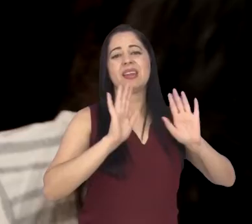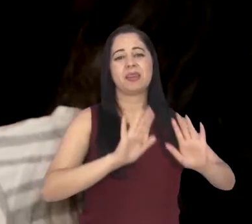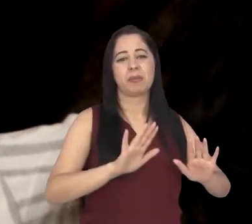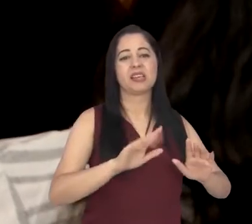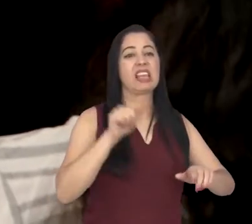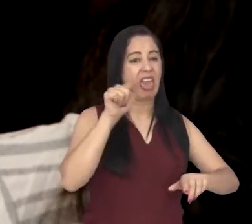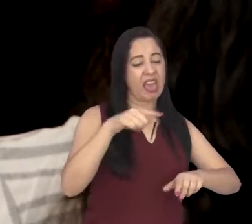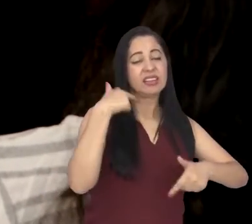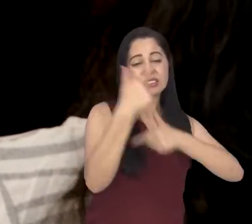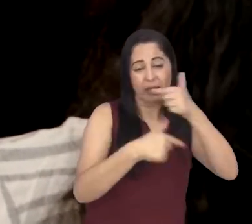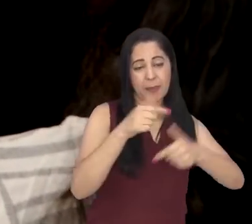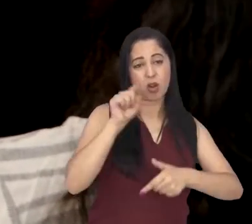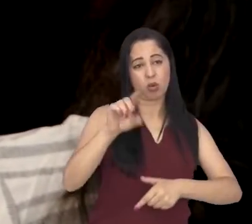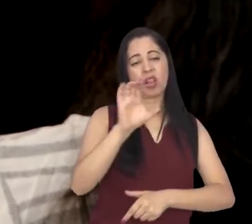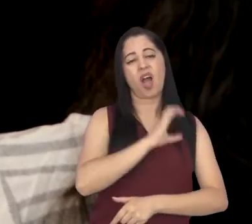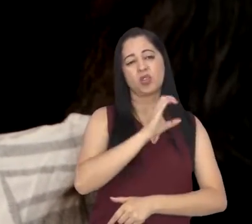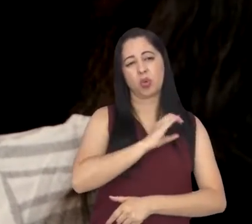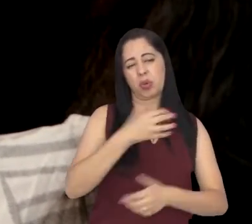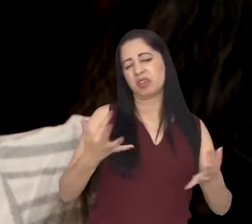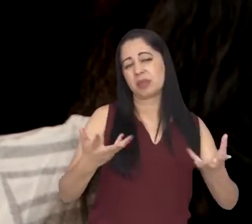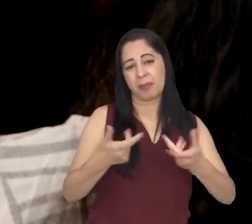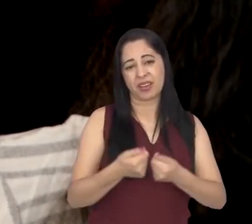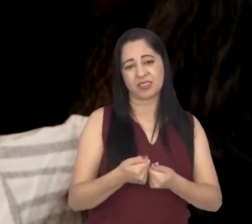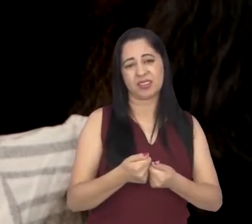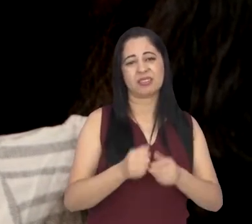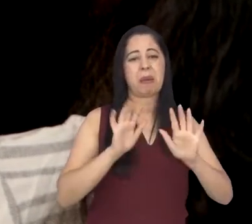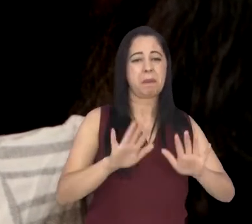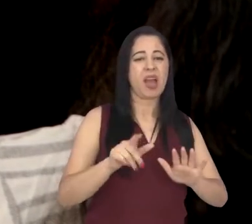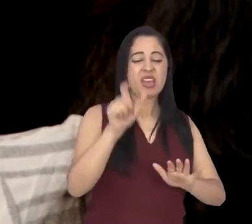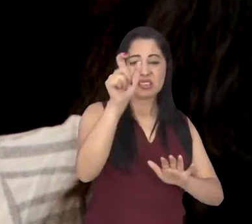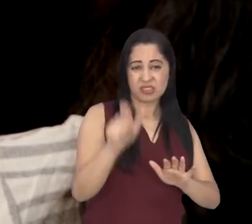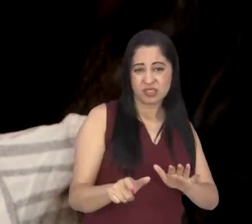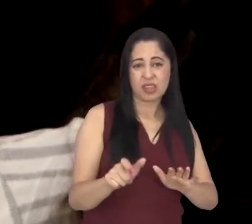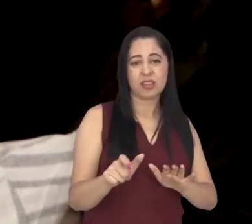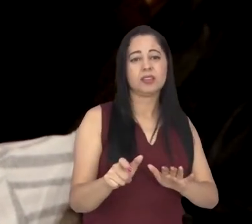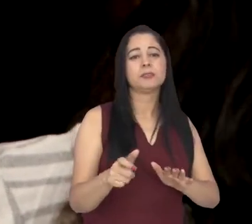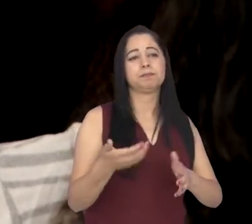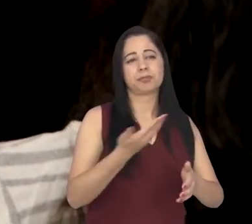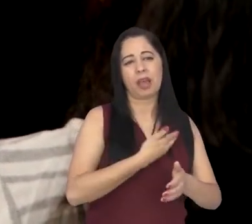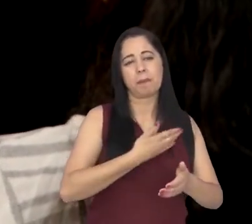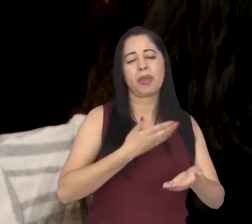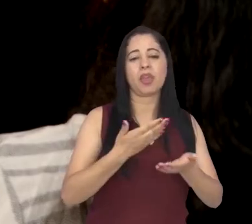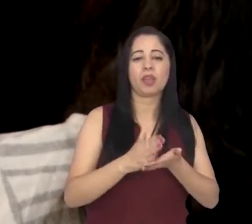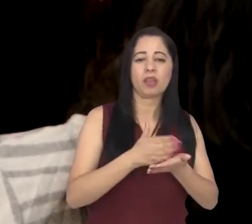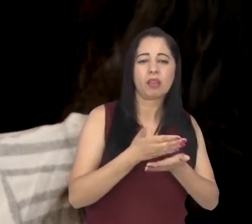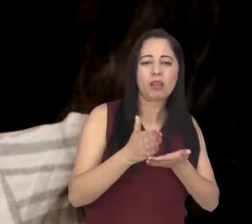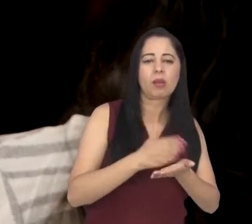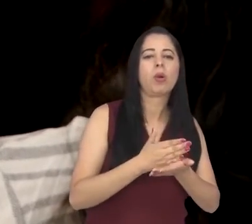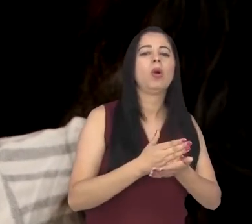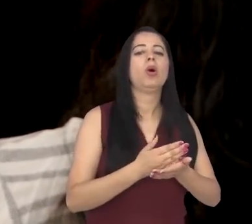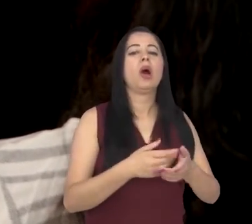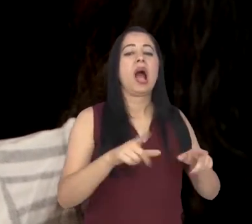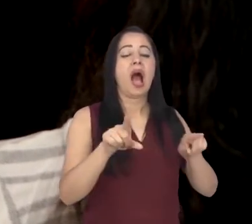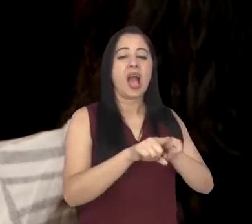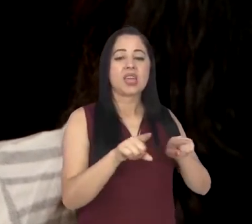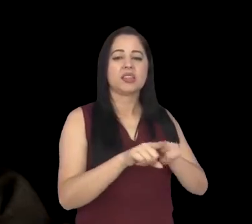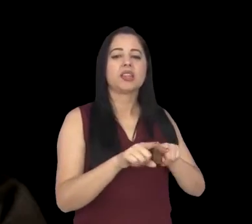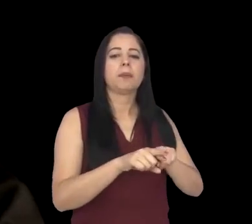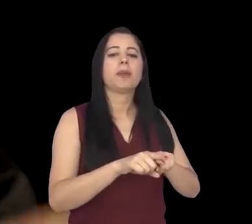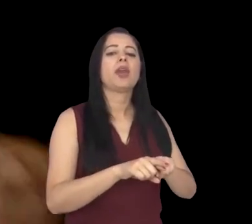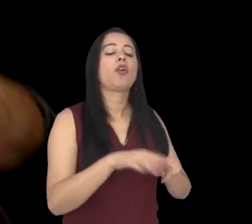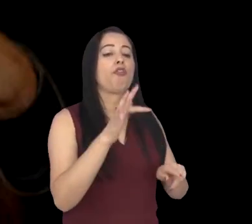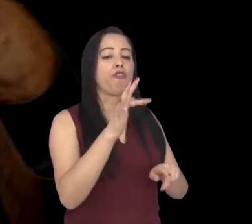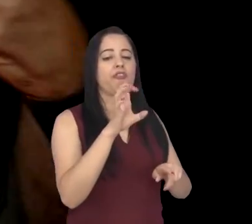dele. Ele trabalhou no Corinthians de uma forma maravilhosa, mas ele ficou aquela amizade também, igual a família Filipão, agora a família